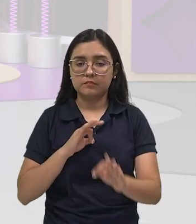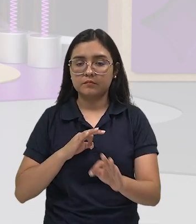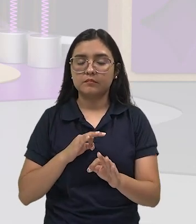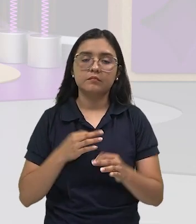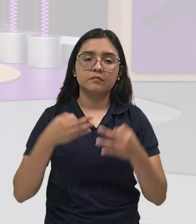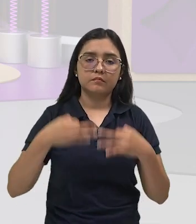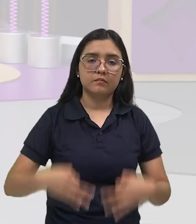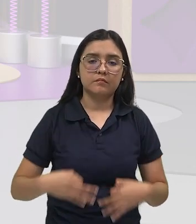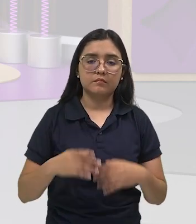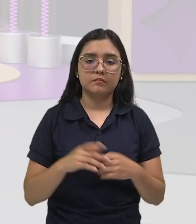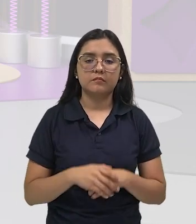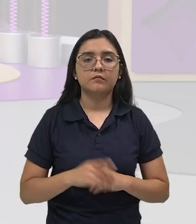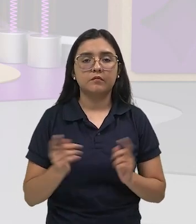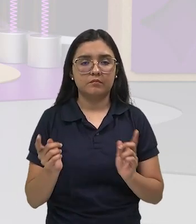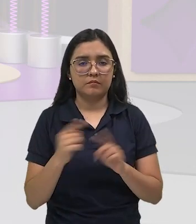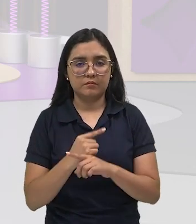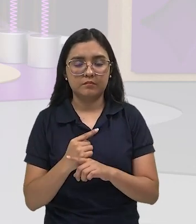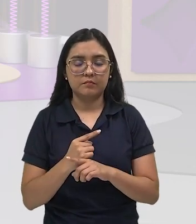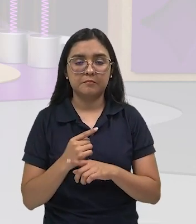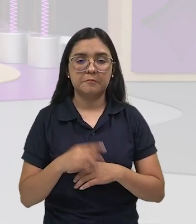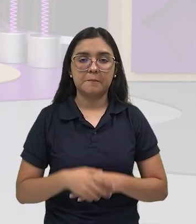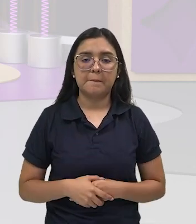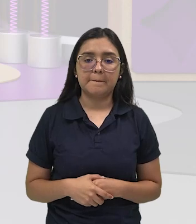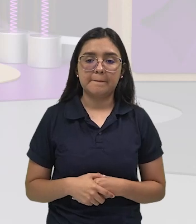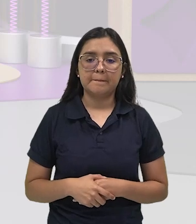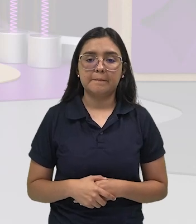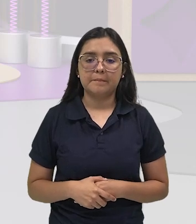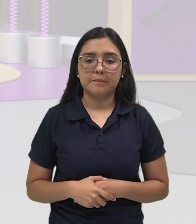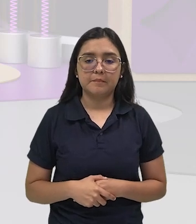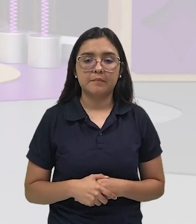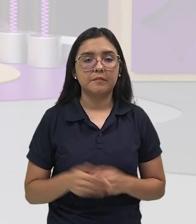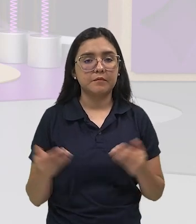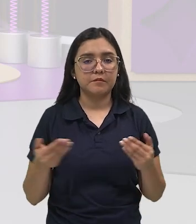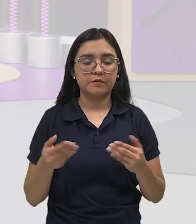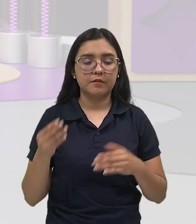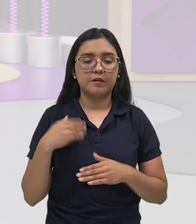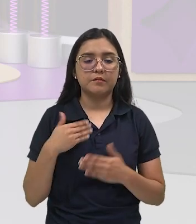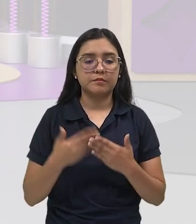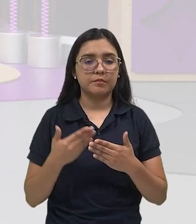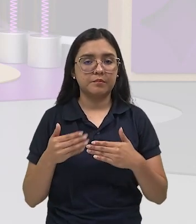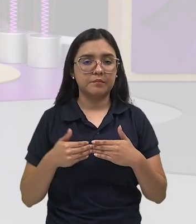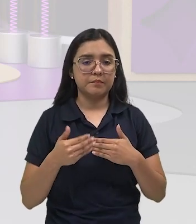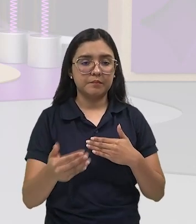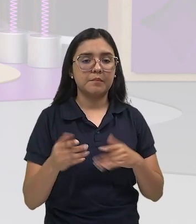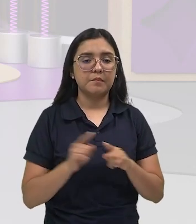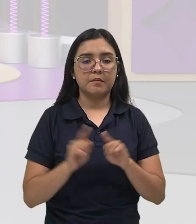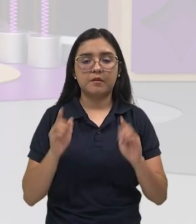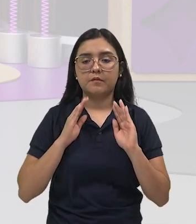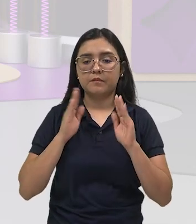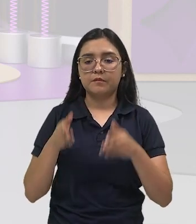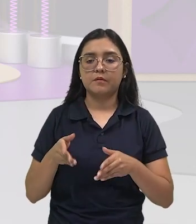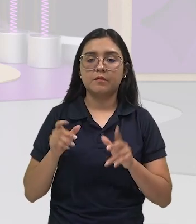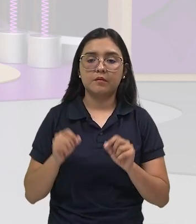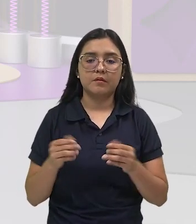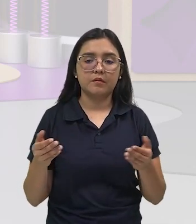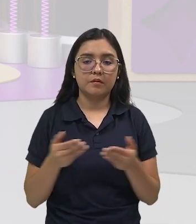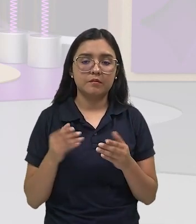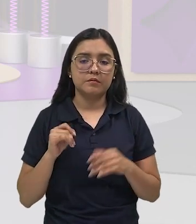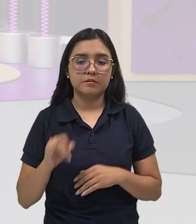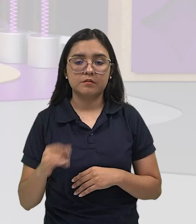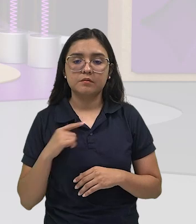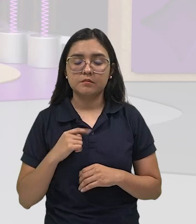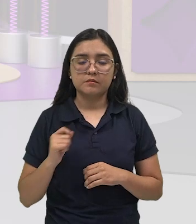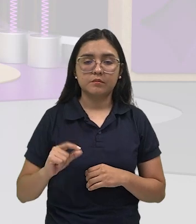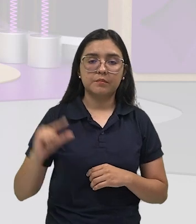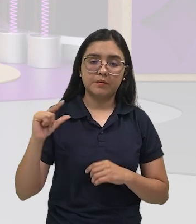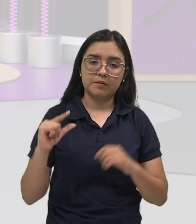vai inverter, né? E aí já seria inversamente proporcional, que nós vamos ver mais adiante. Mas vamos nos ater simplesmente a quando aumenta